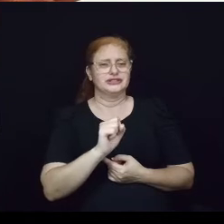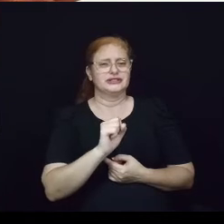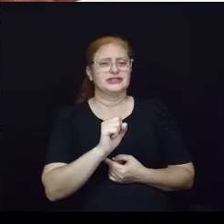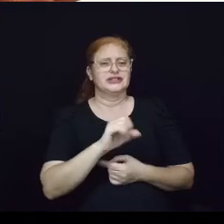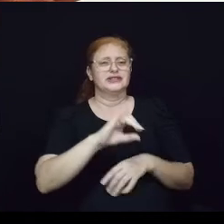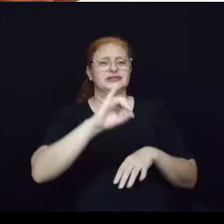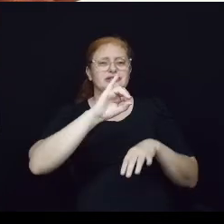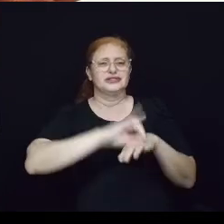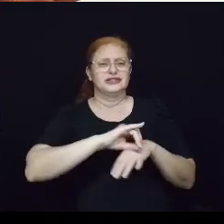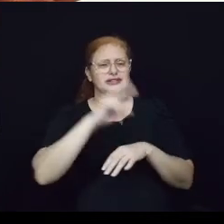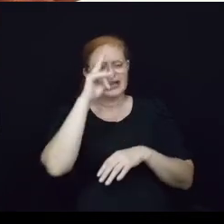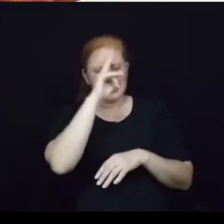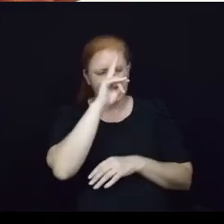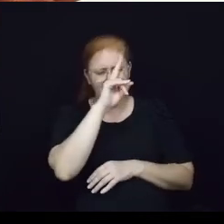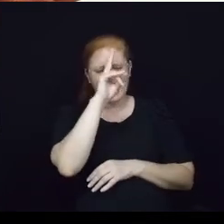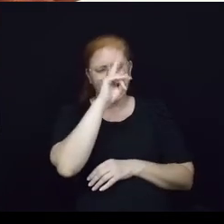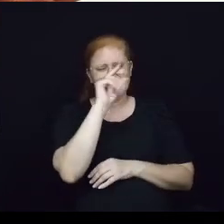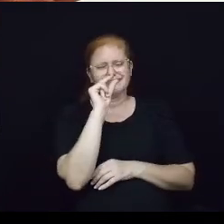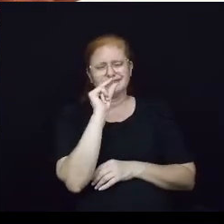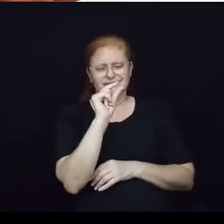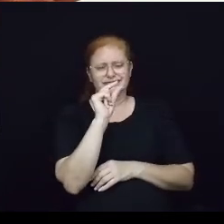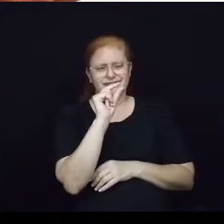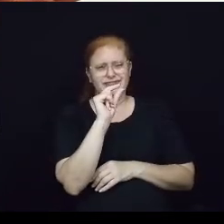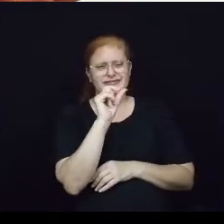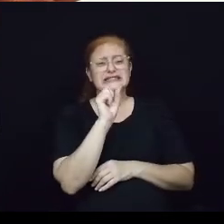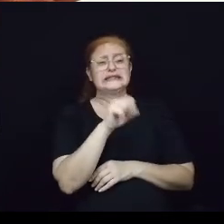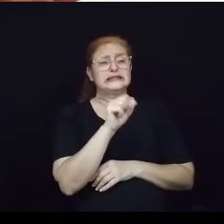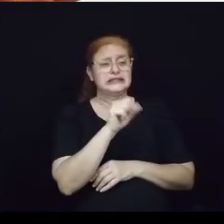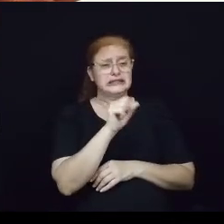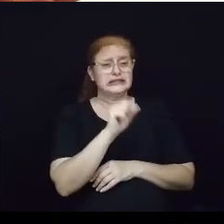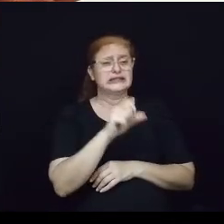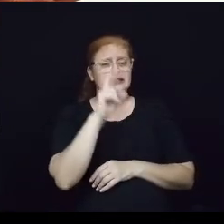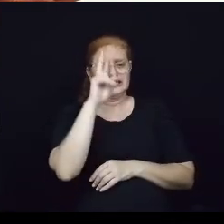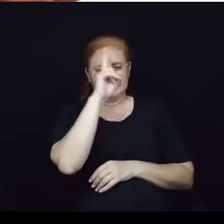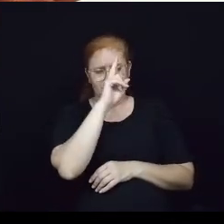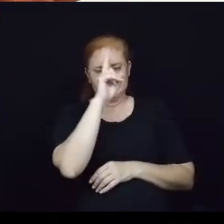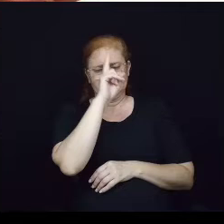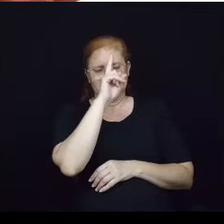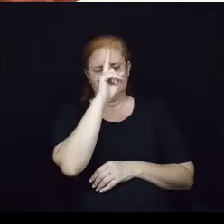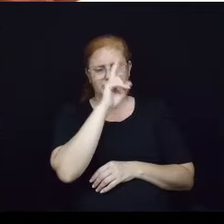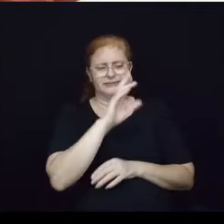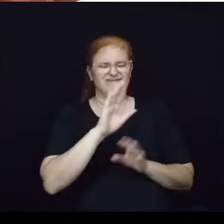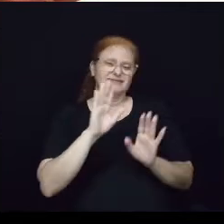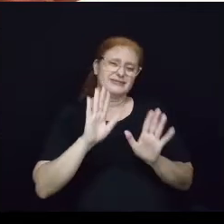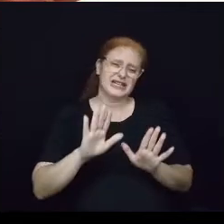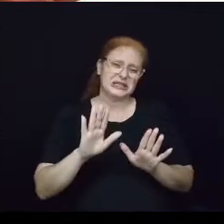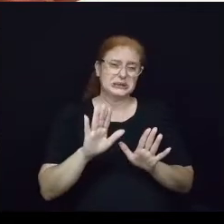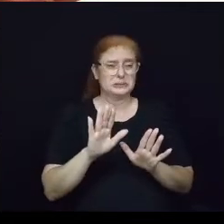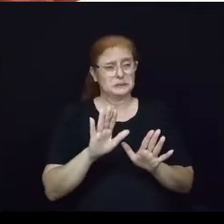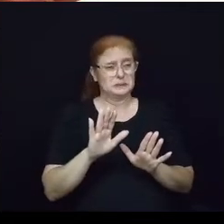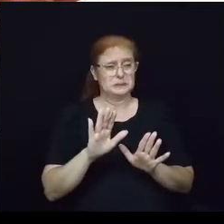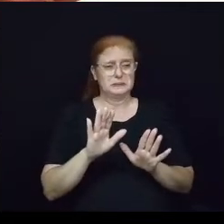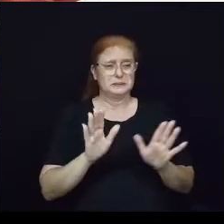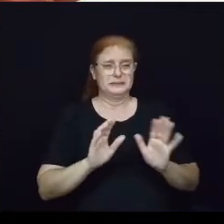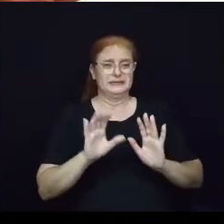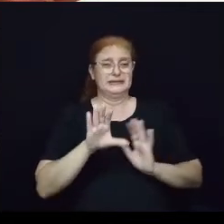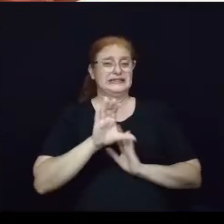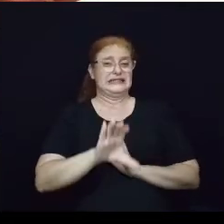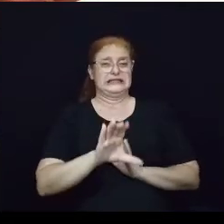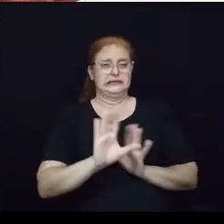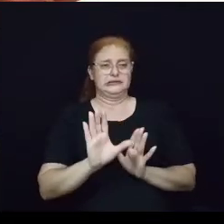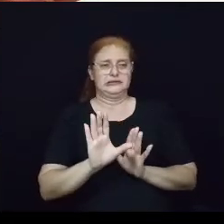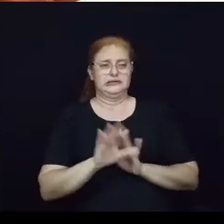um pouco... né? Lembra. Lembra, sim. Lembra? Mas não é uma, assim...